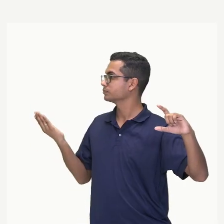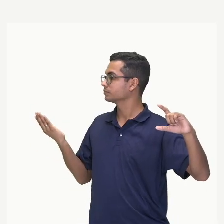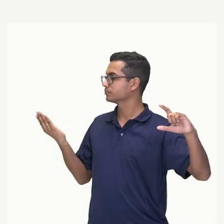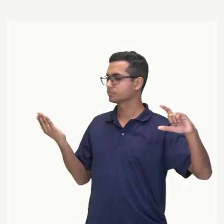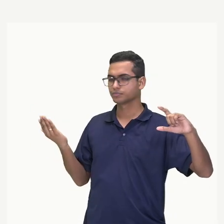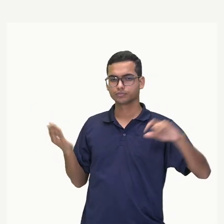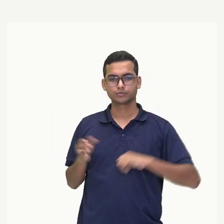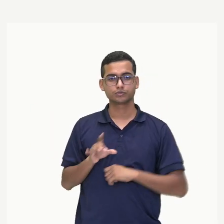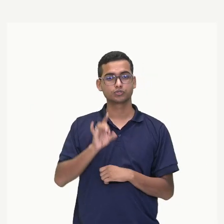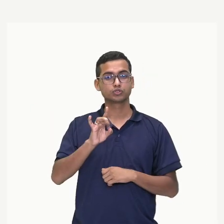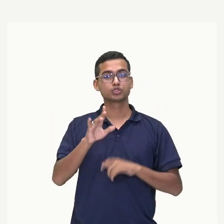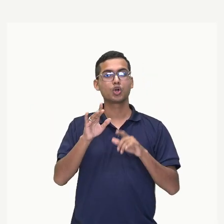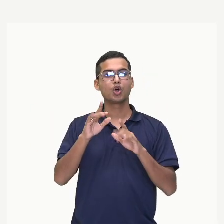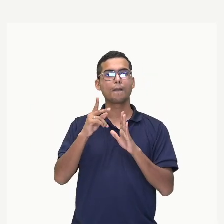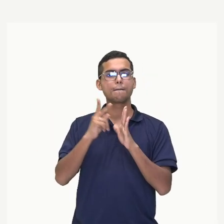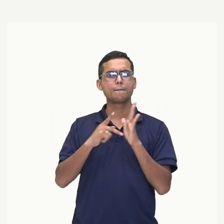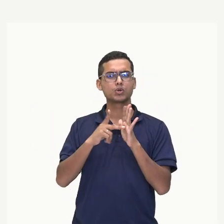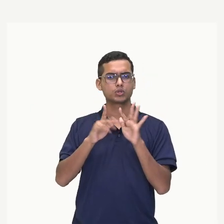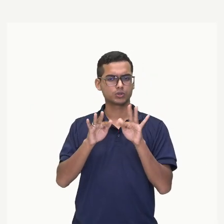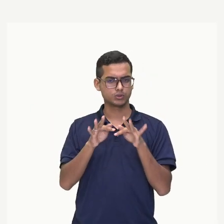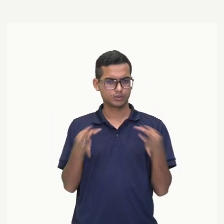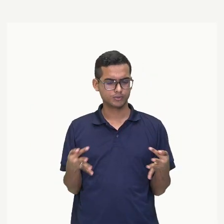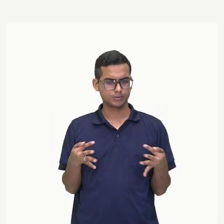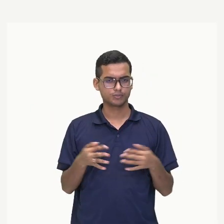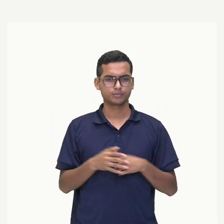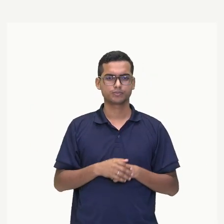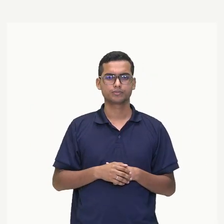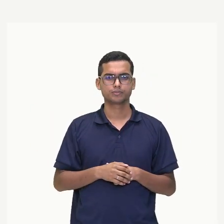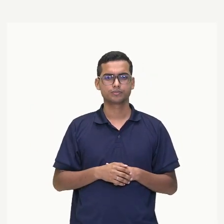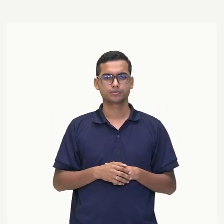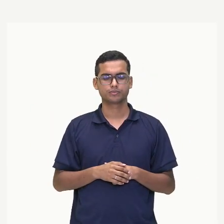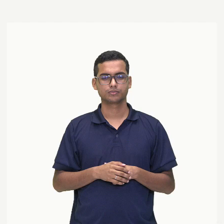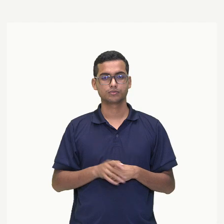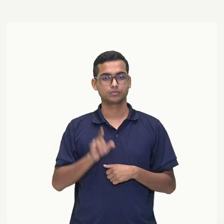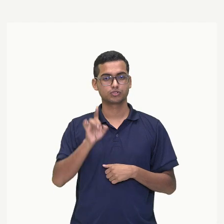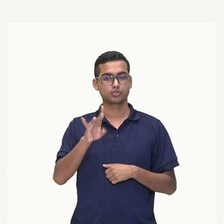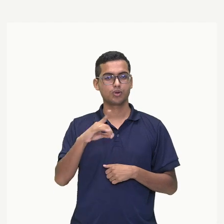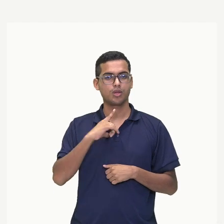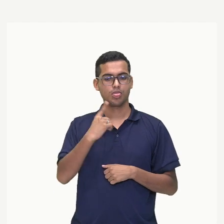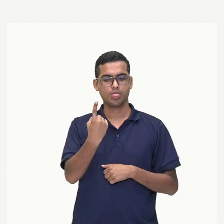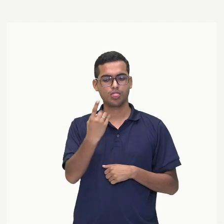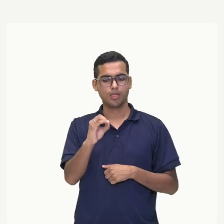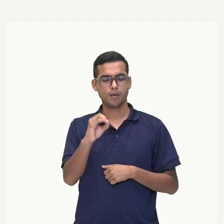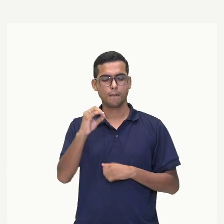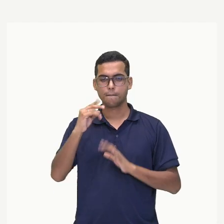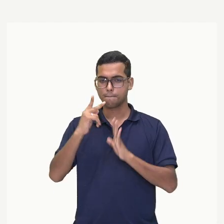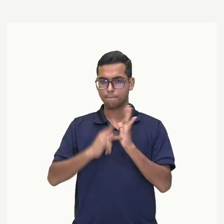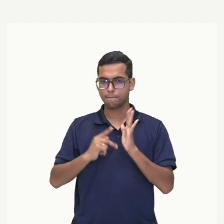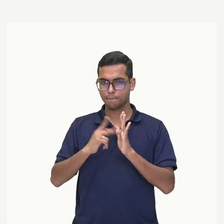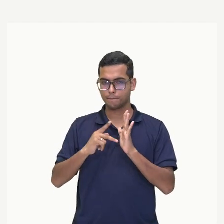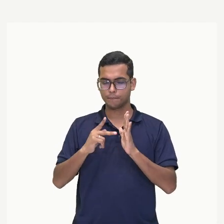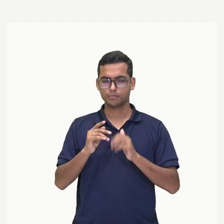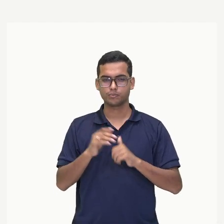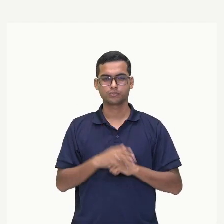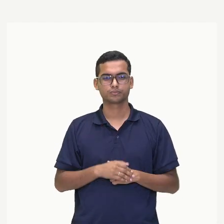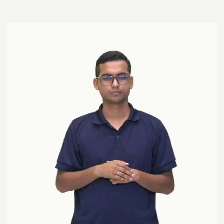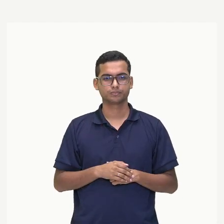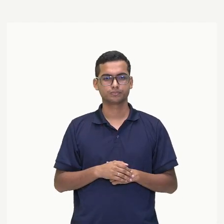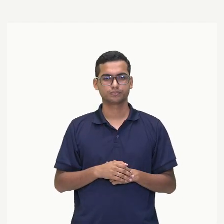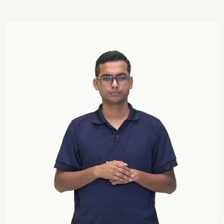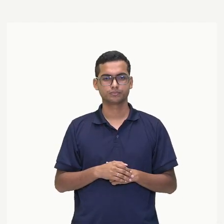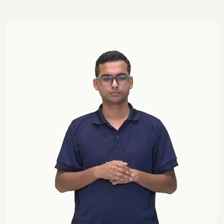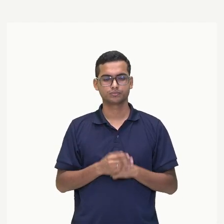um ponto simples. Então, ganha apenas 10 pontos. Se você acertar na